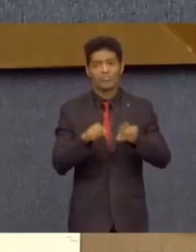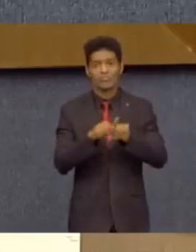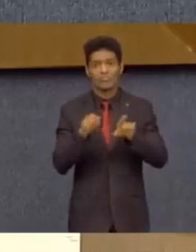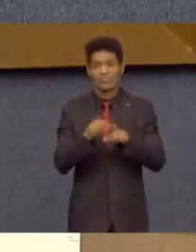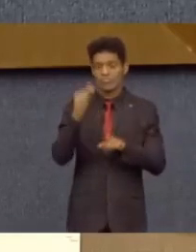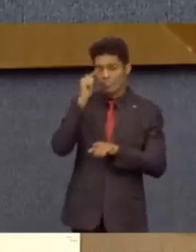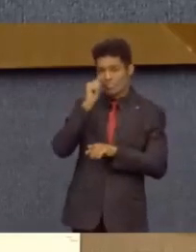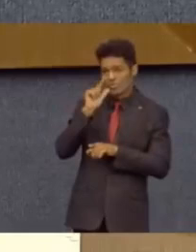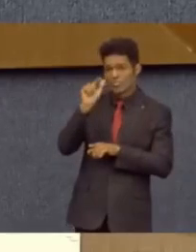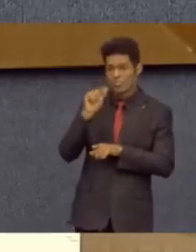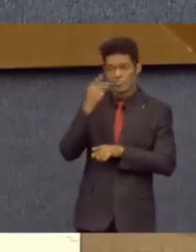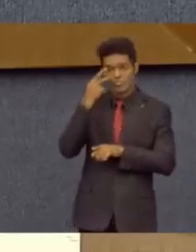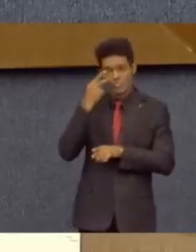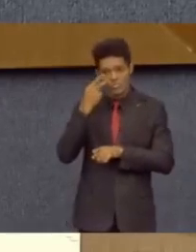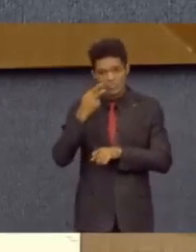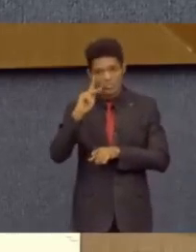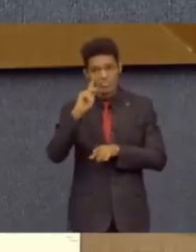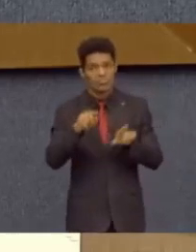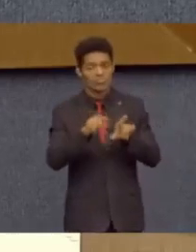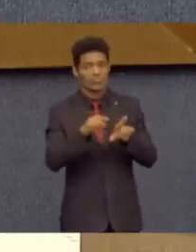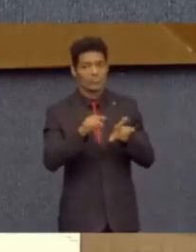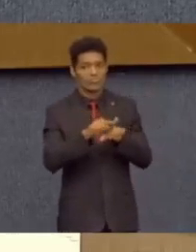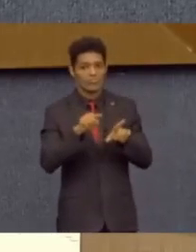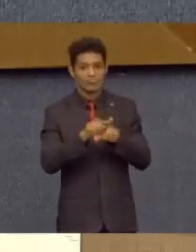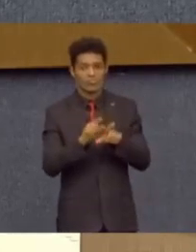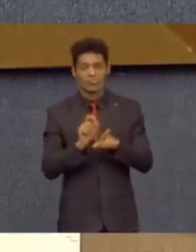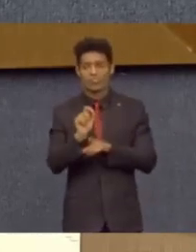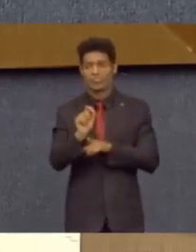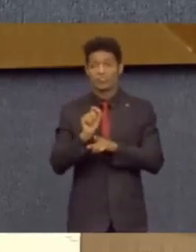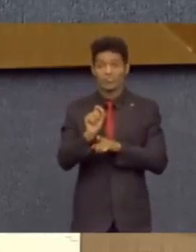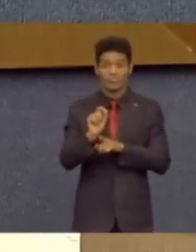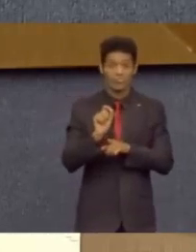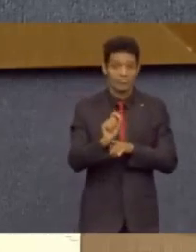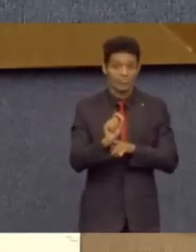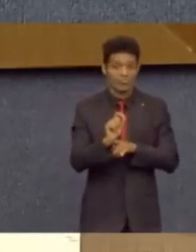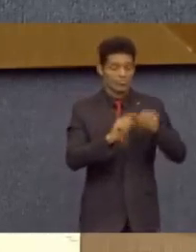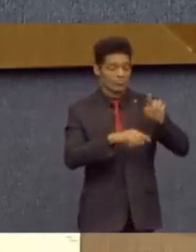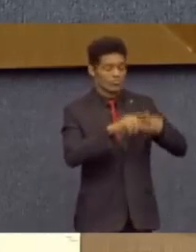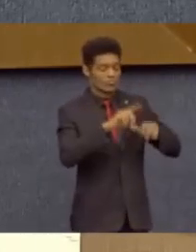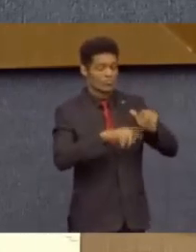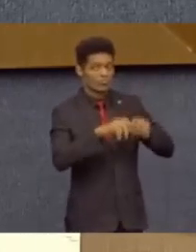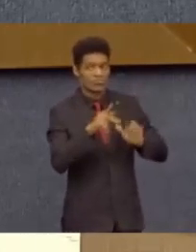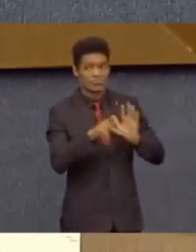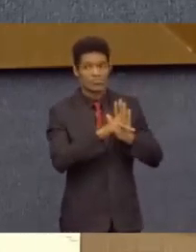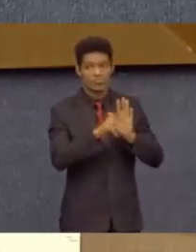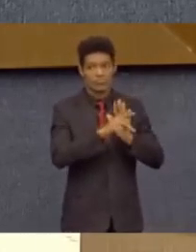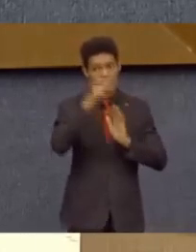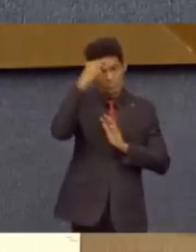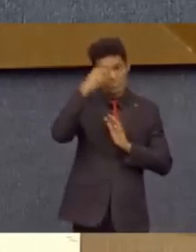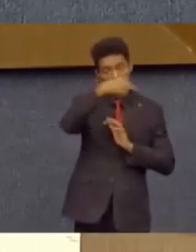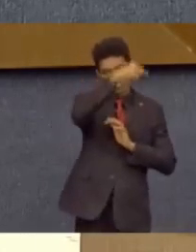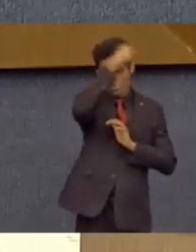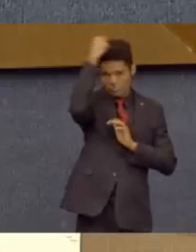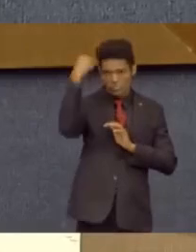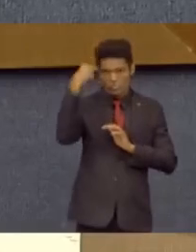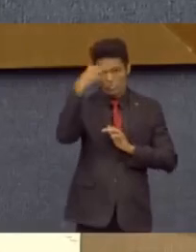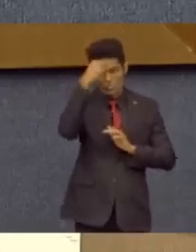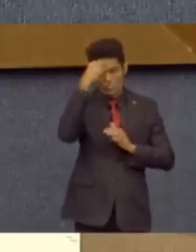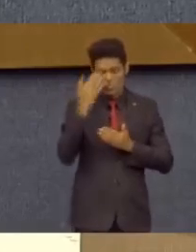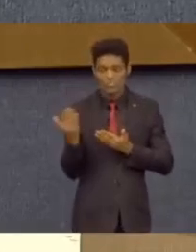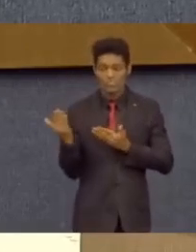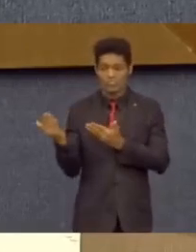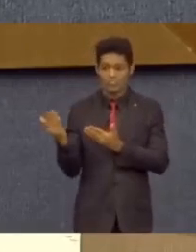conseguiu a visita das relíquias de Santa Teresinha, um grande marco para a nossa paróquia.